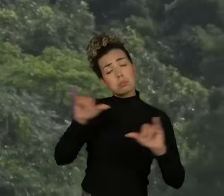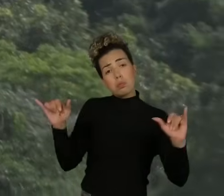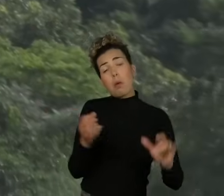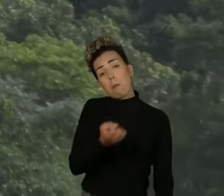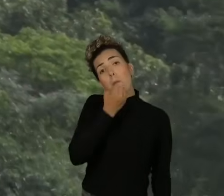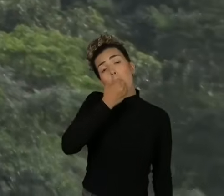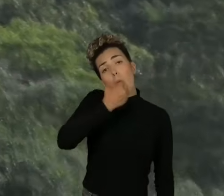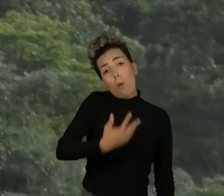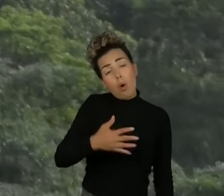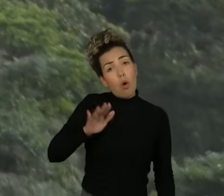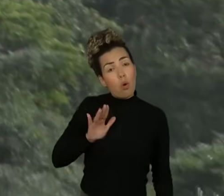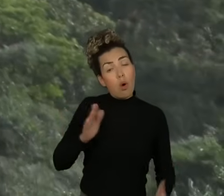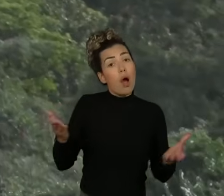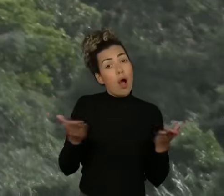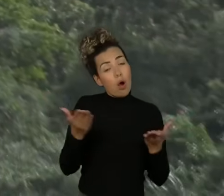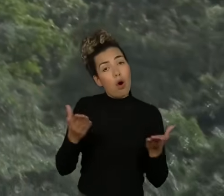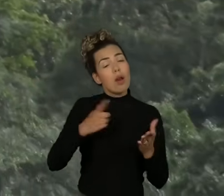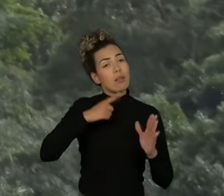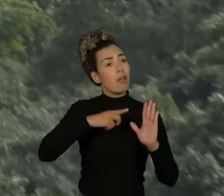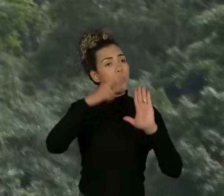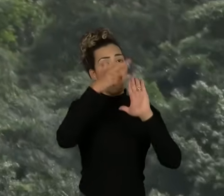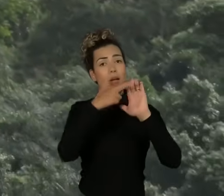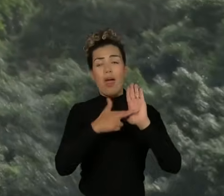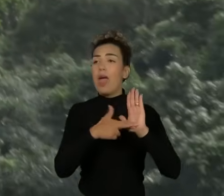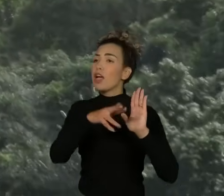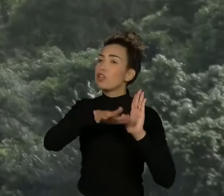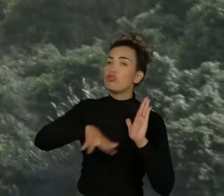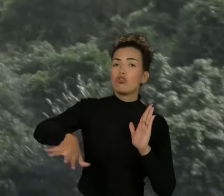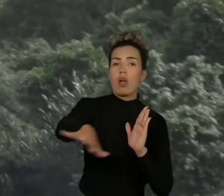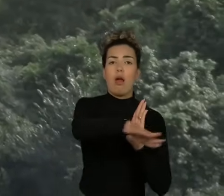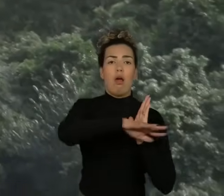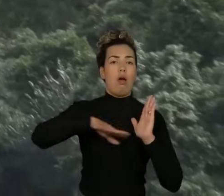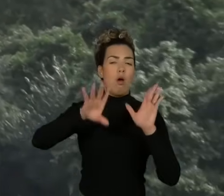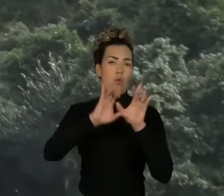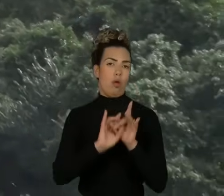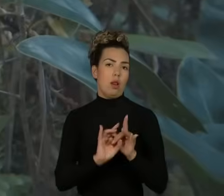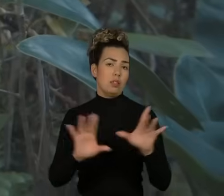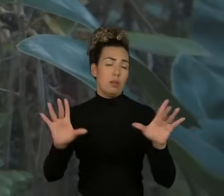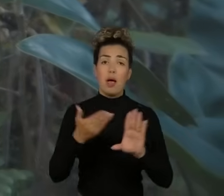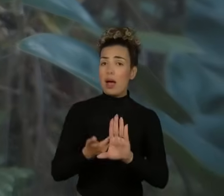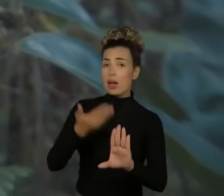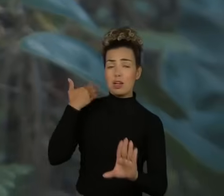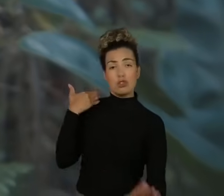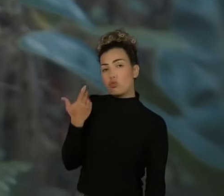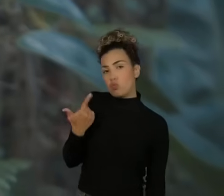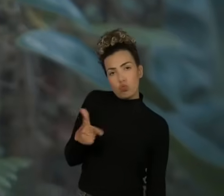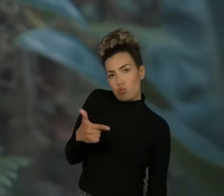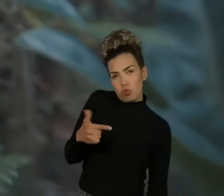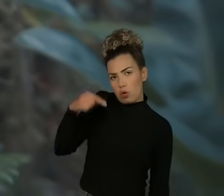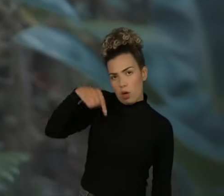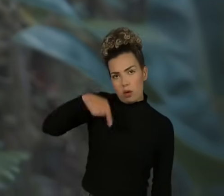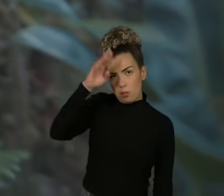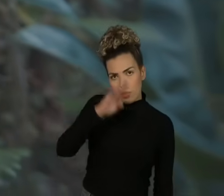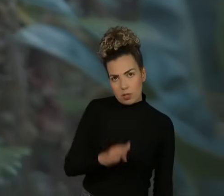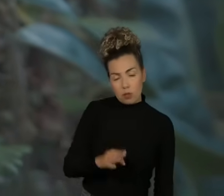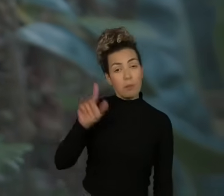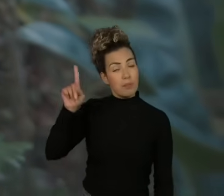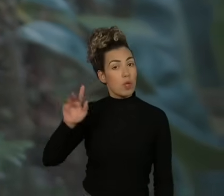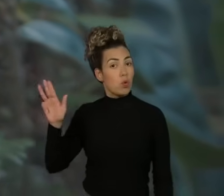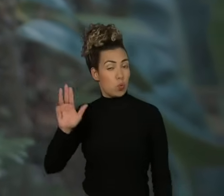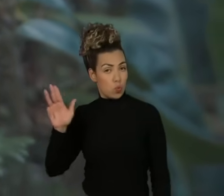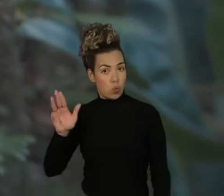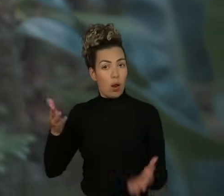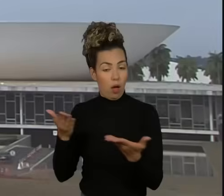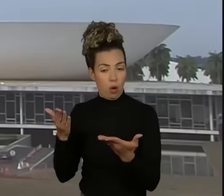de ter sido criada uma norma geral para o licenciamento ambiental, que não existia no país. O presidente Lula envia